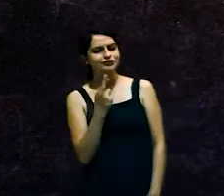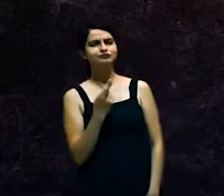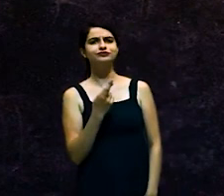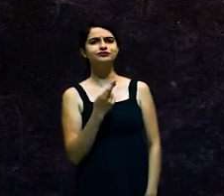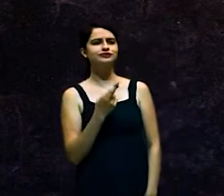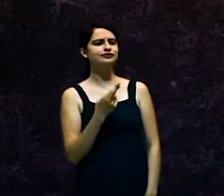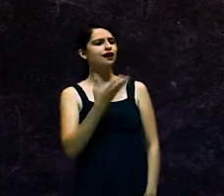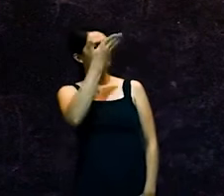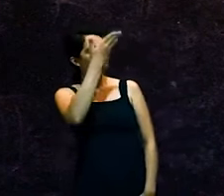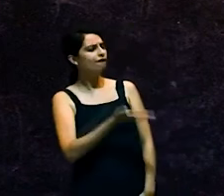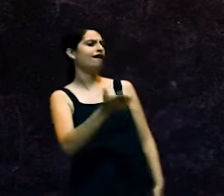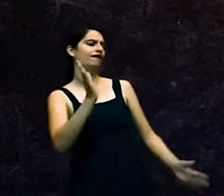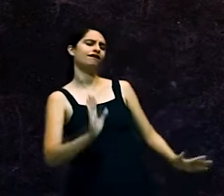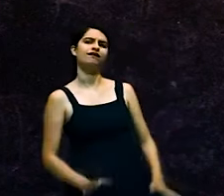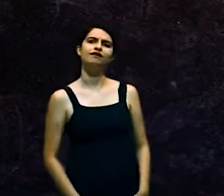Marta, Marta,